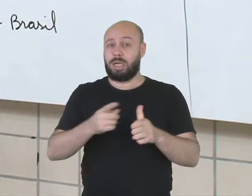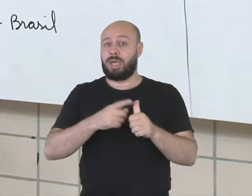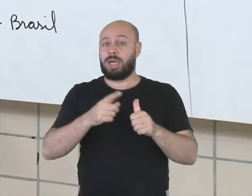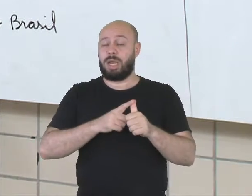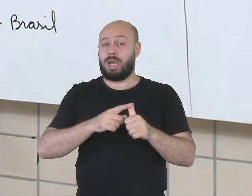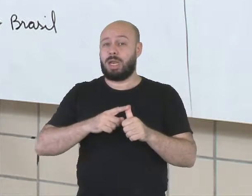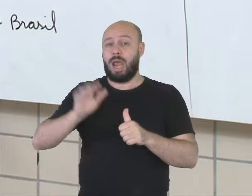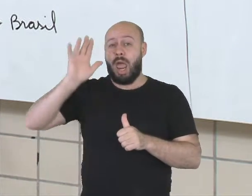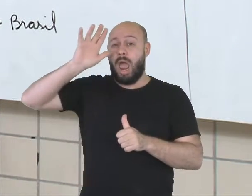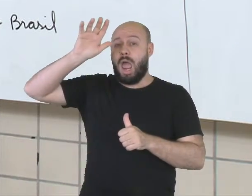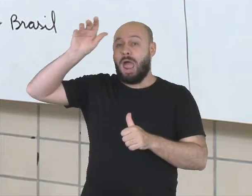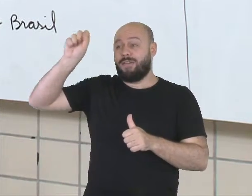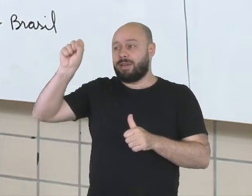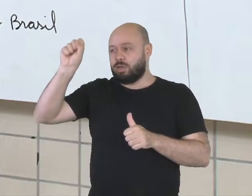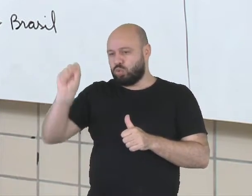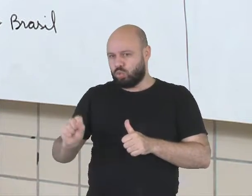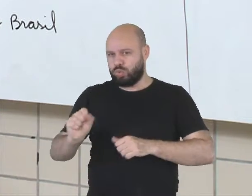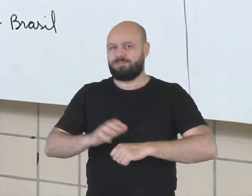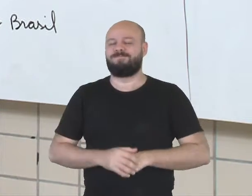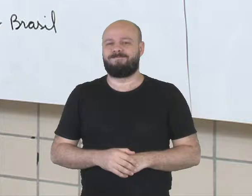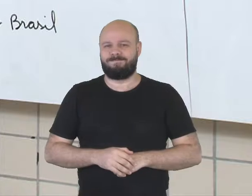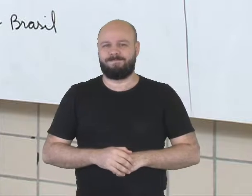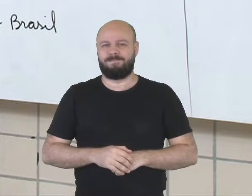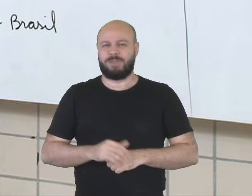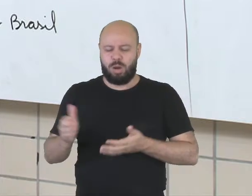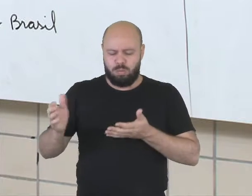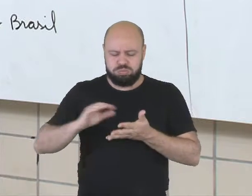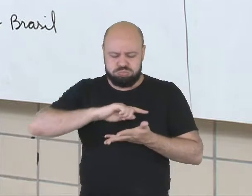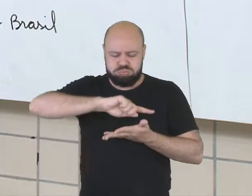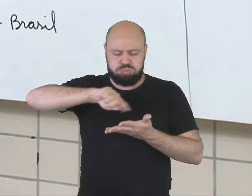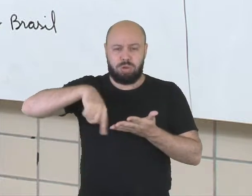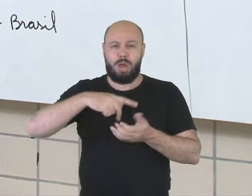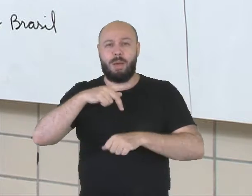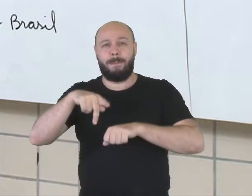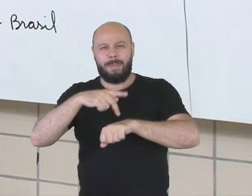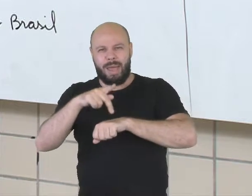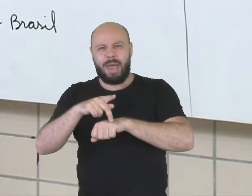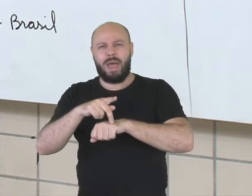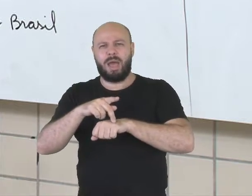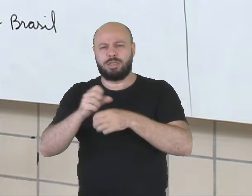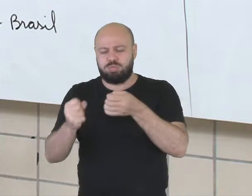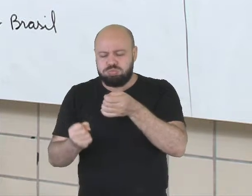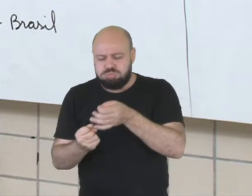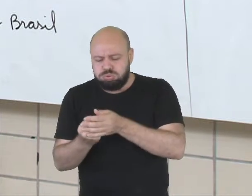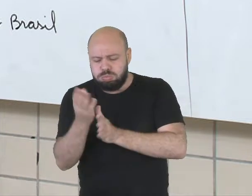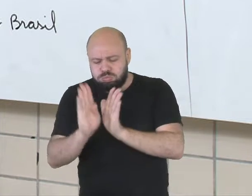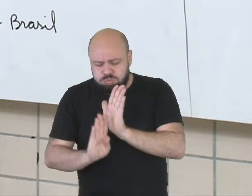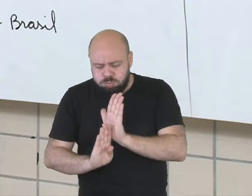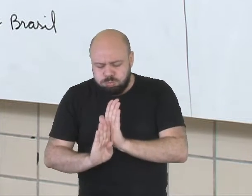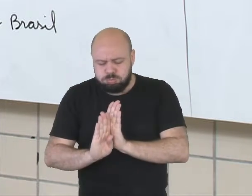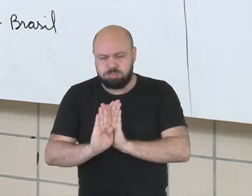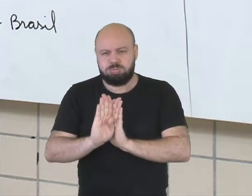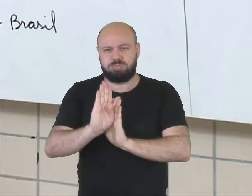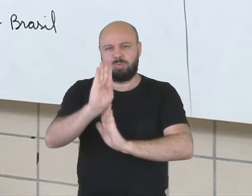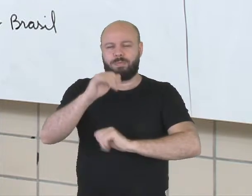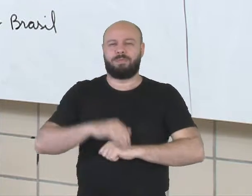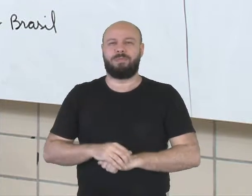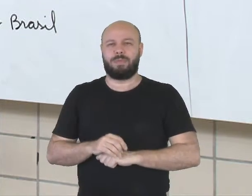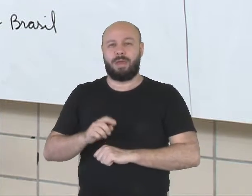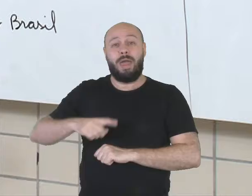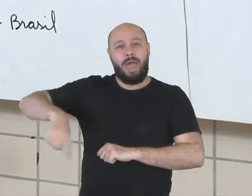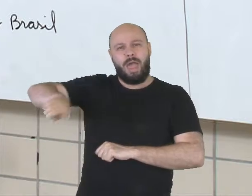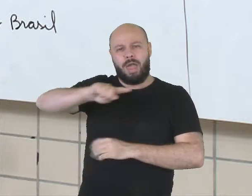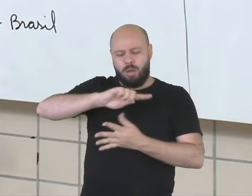mais recente que os demais. São países com economia emergente, com economia em crescimento. E esses